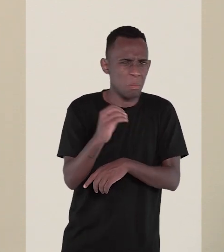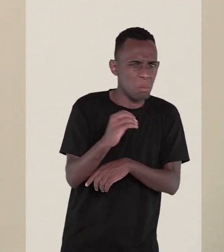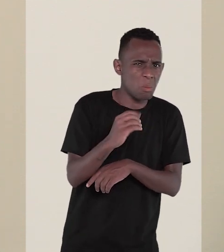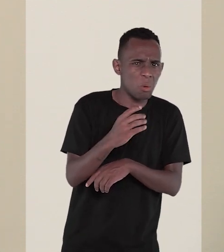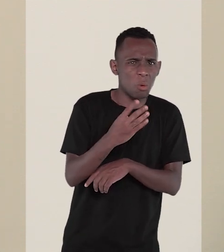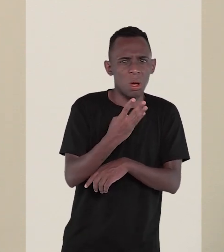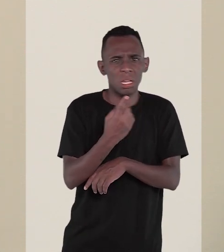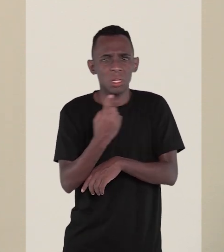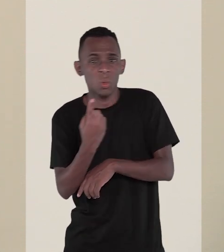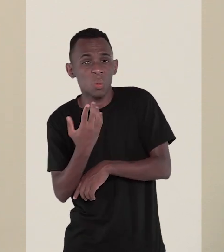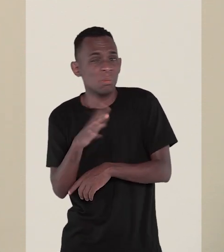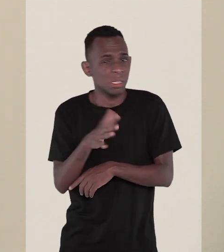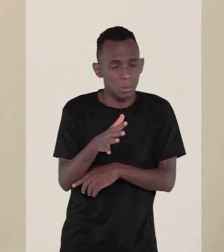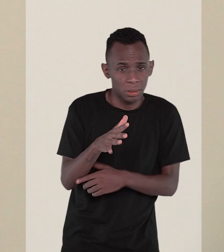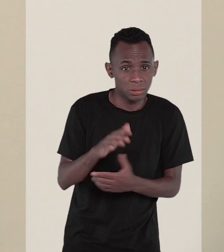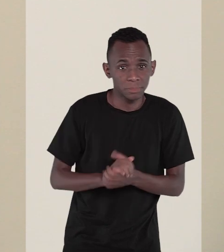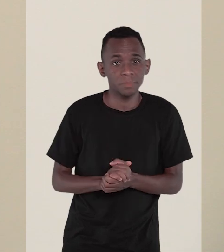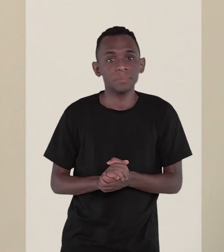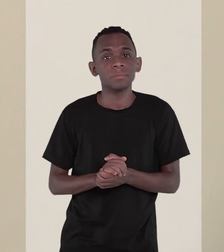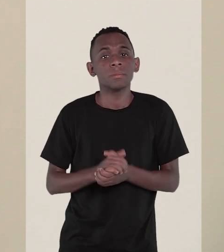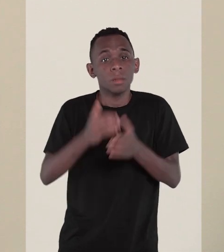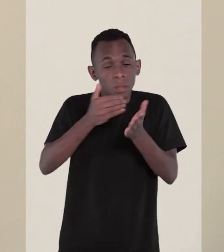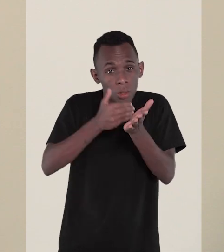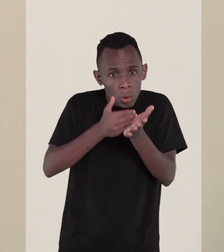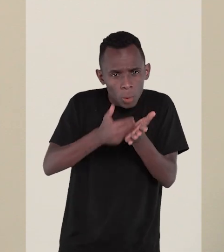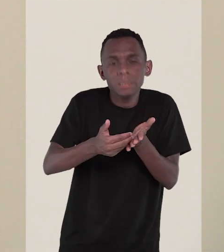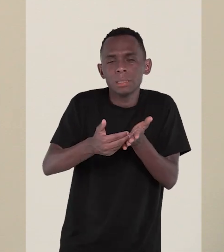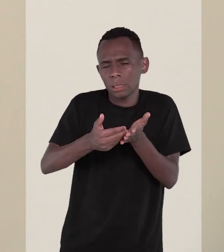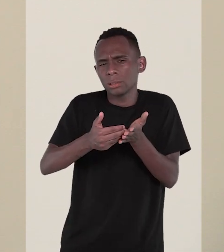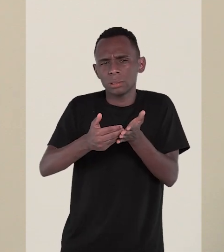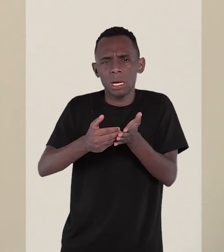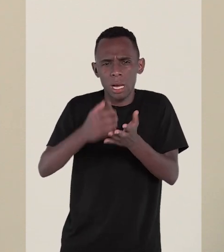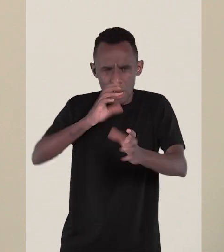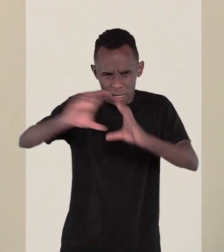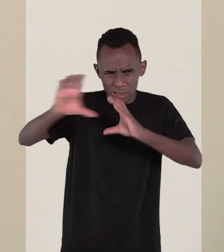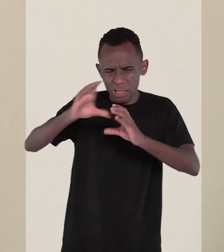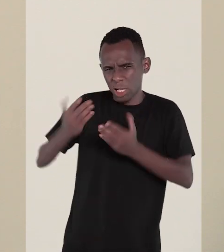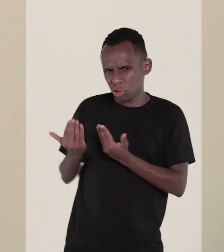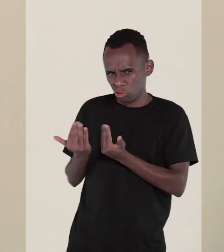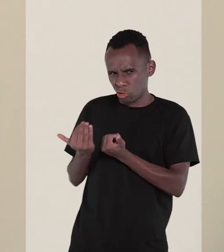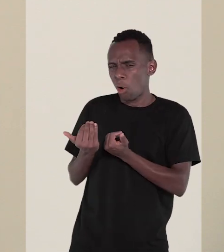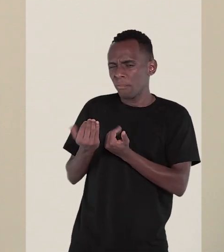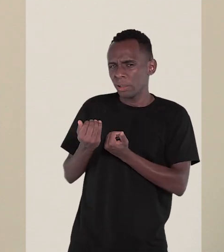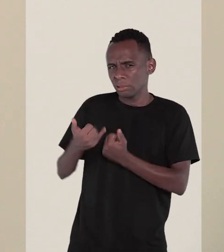anos. E porque, assim, quando eu comecei a cantar muito jovem,